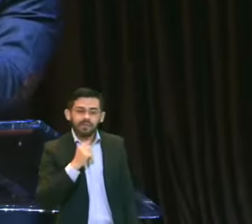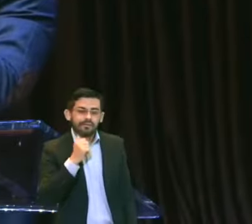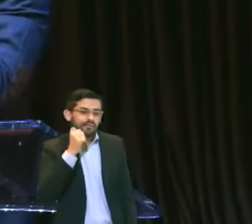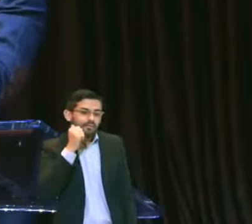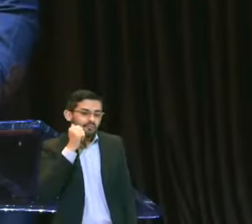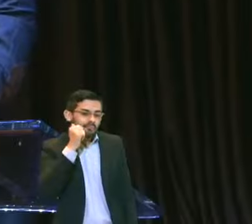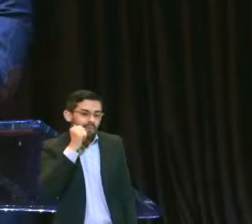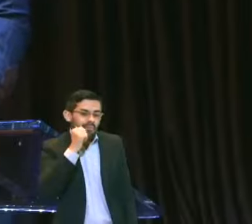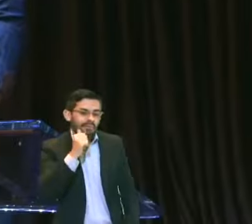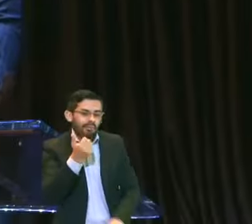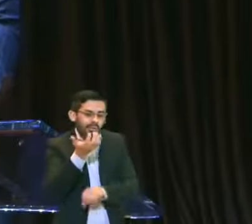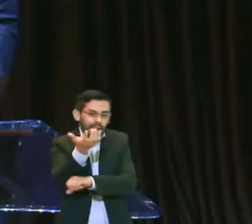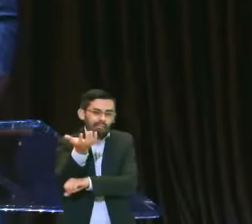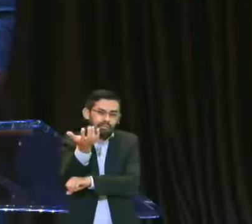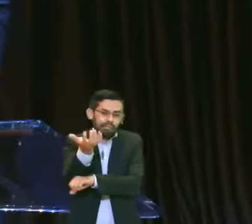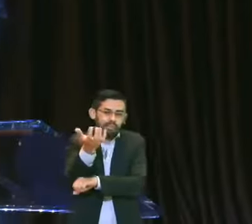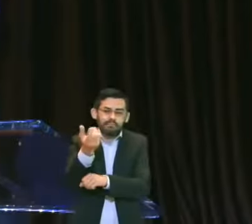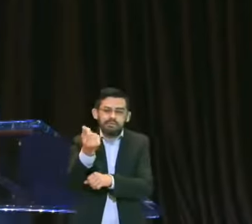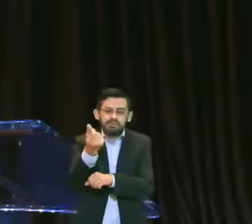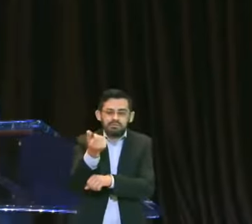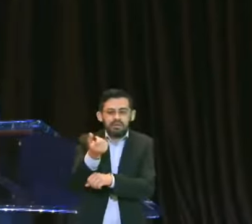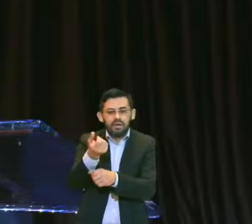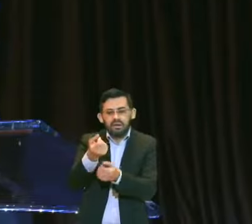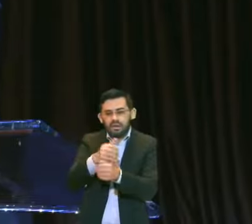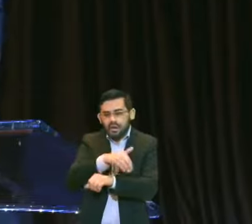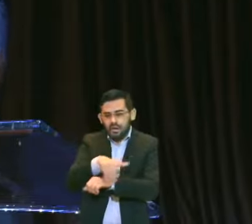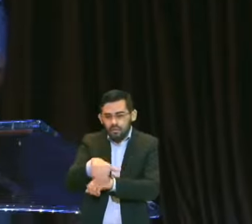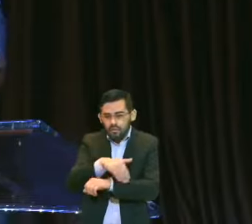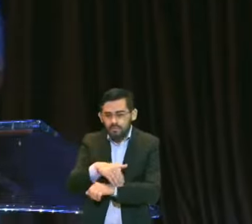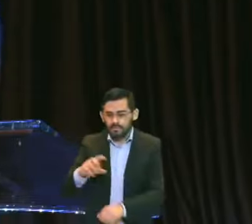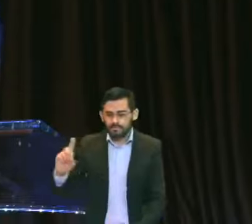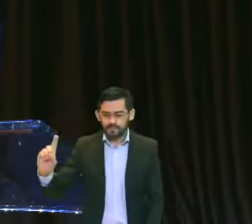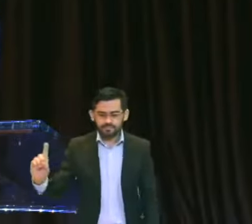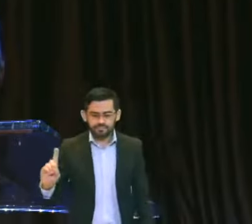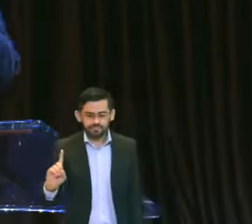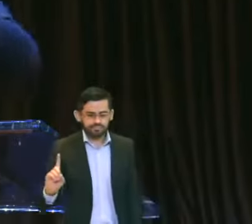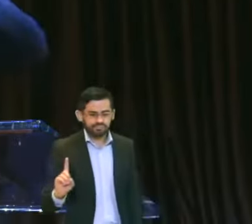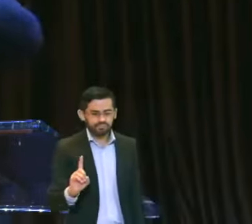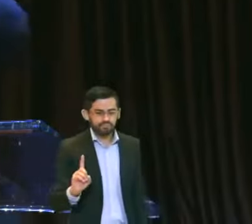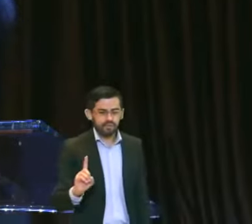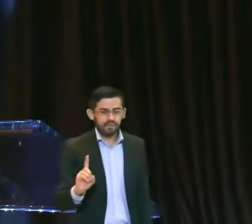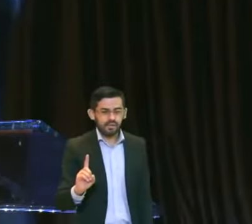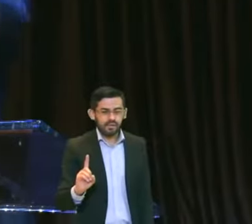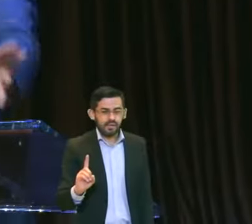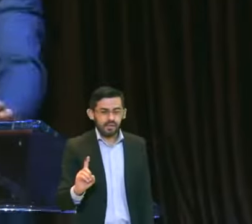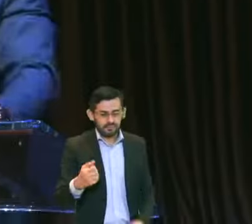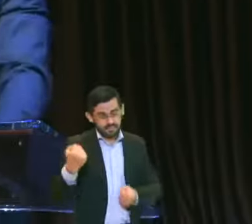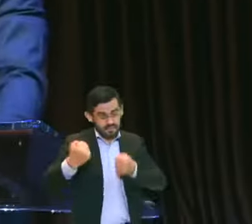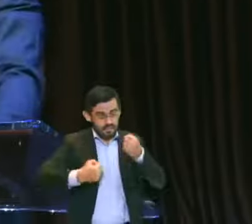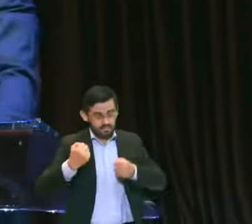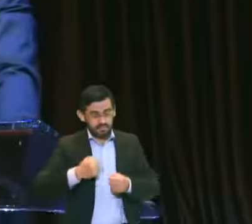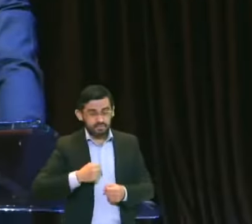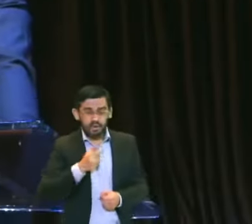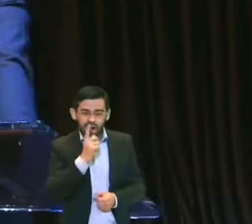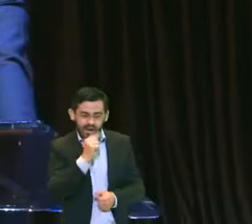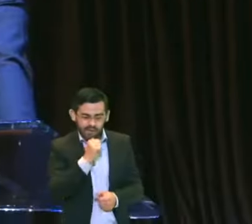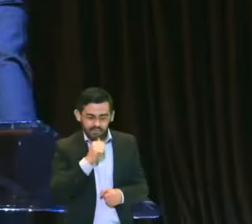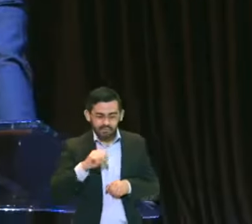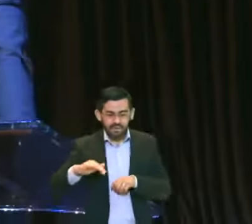pedindo dinheiro na rua, e eles passaram numa poça de água e a menina ficou toda molhada.